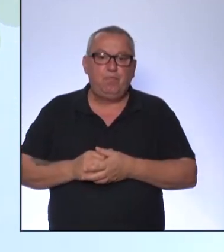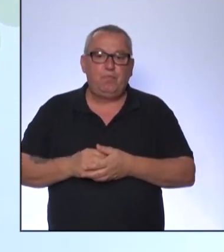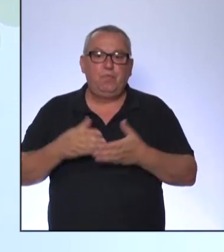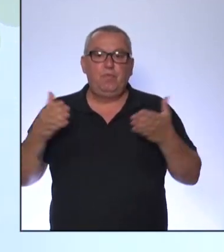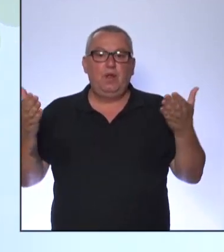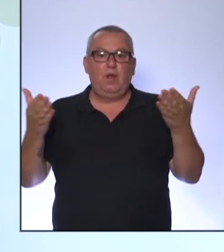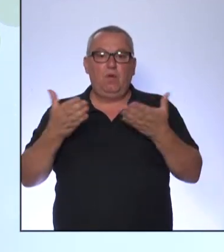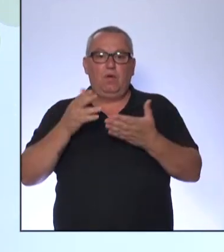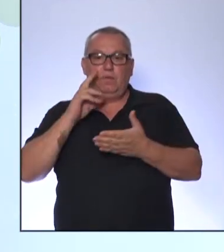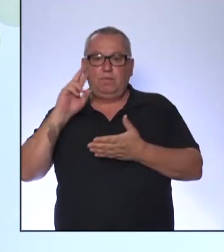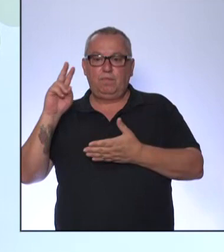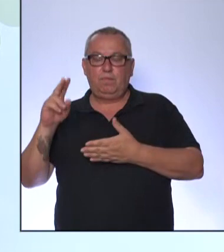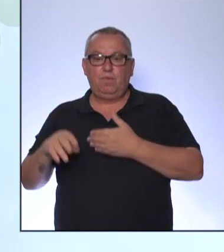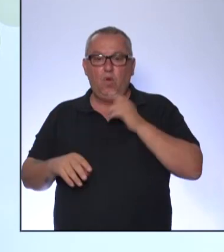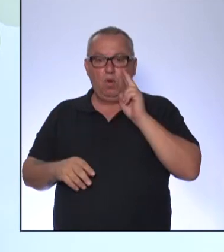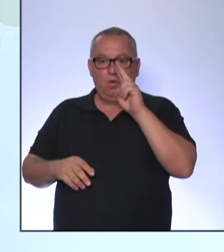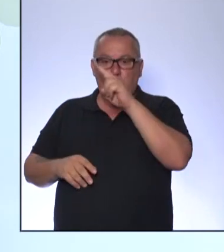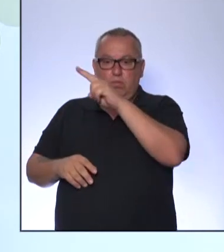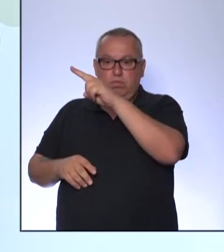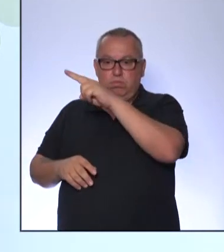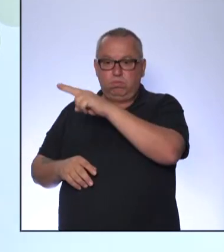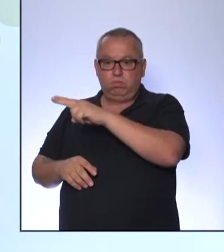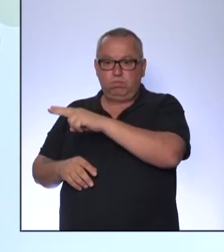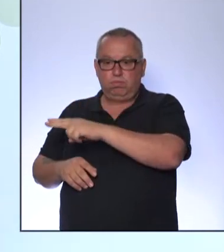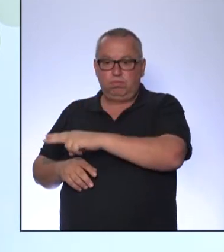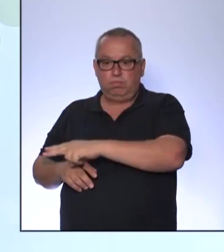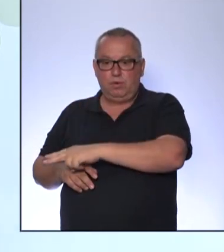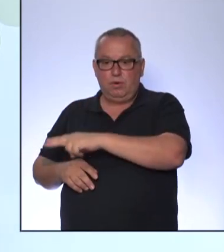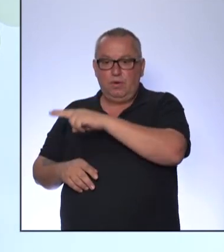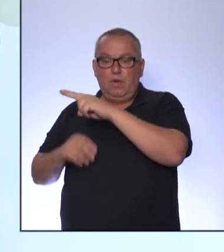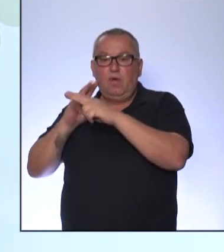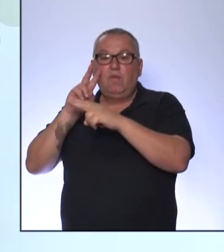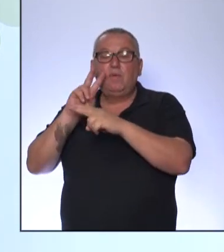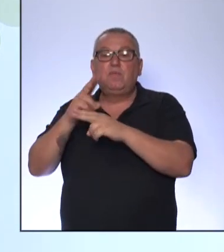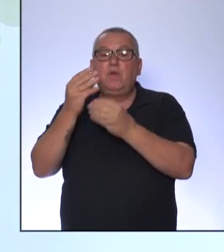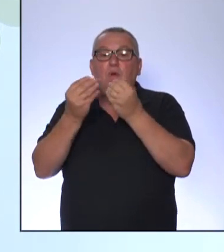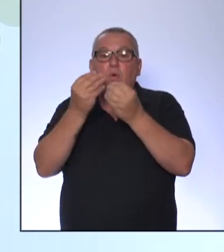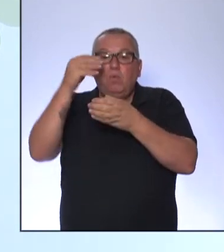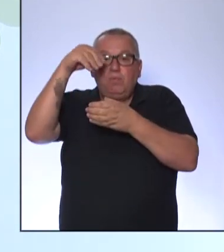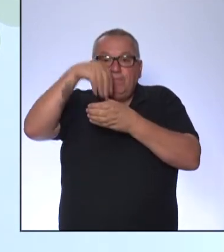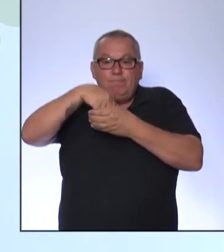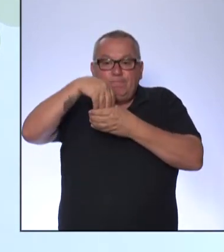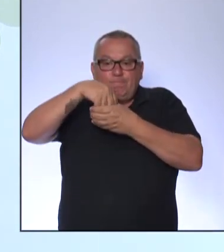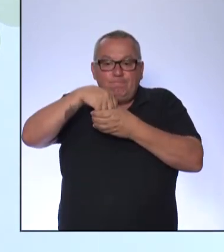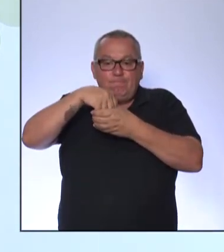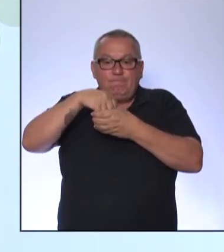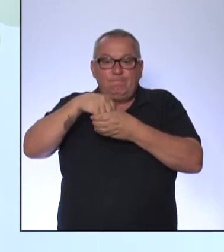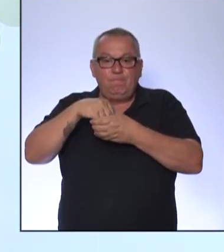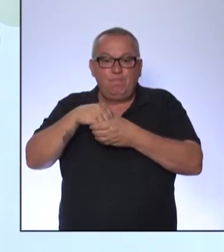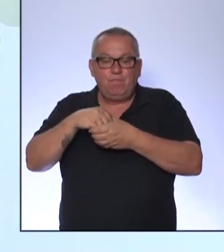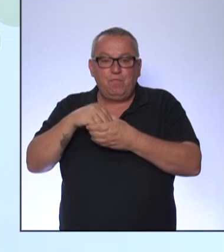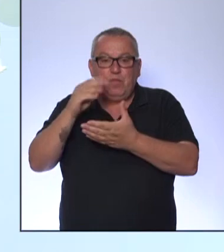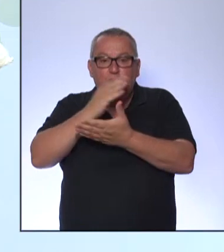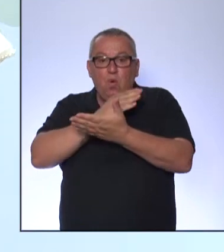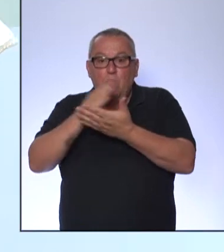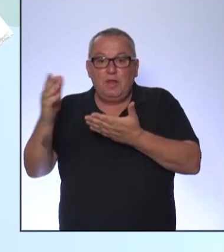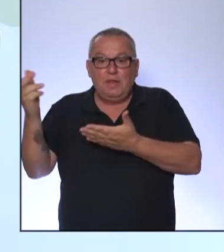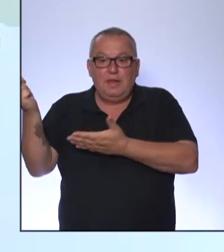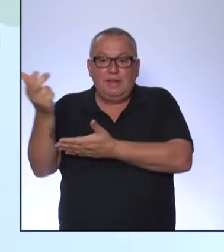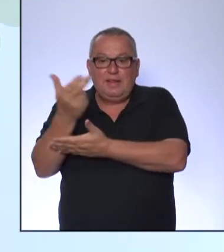gente vai olhar para essa célula, a gente vai olhar para as estruturas dessa célula. Eu comecei desenhando,